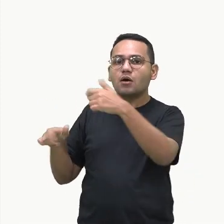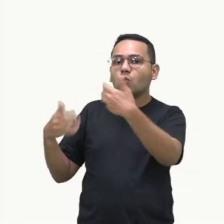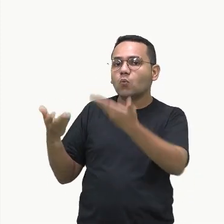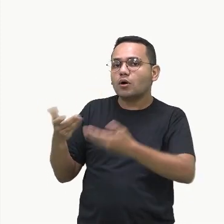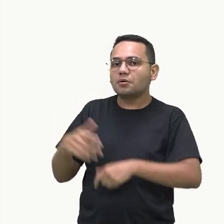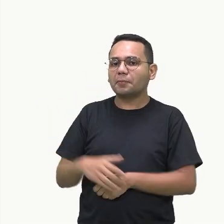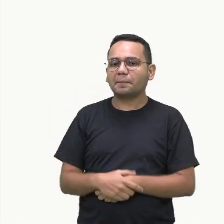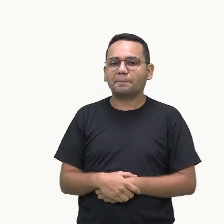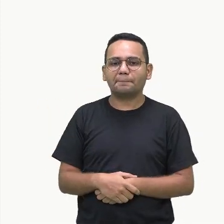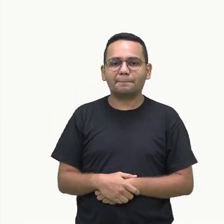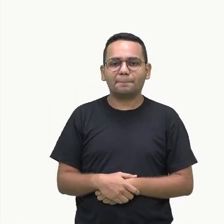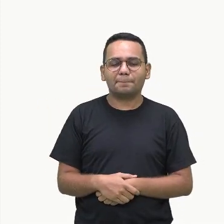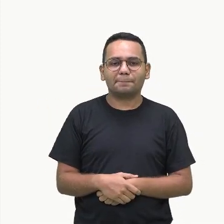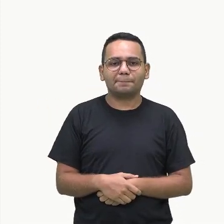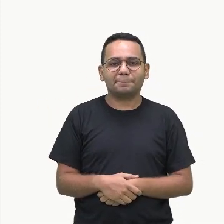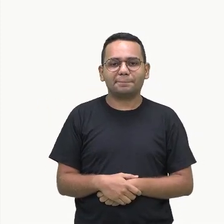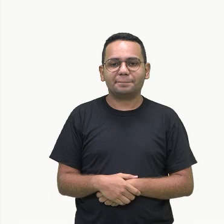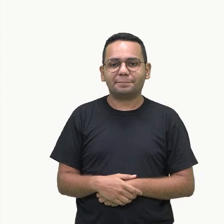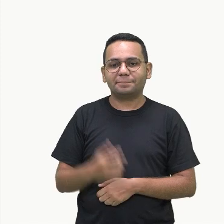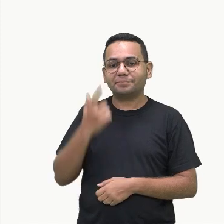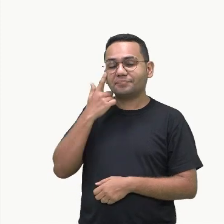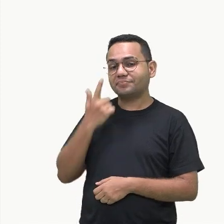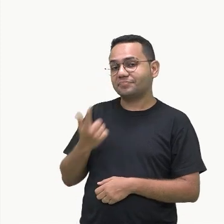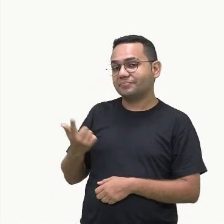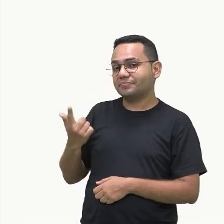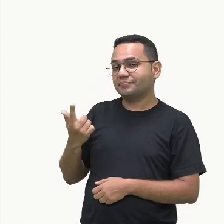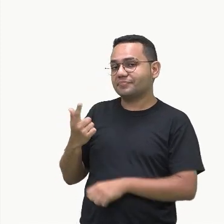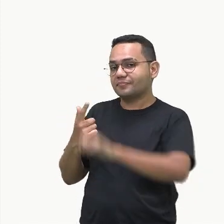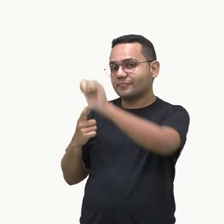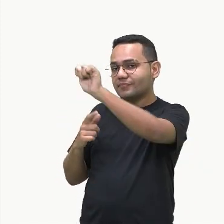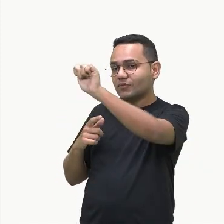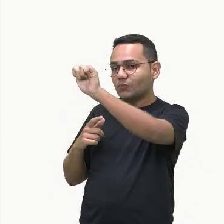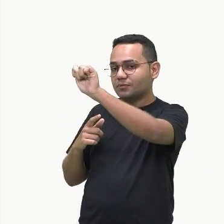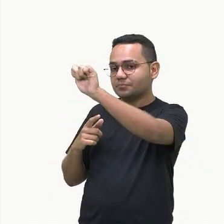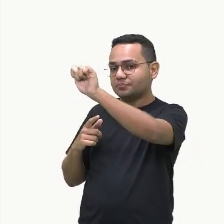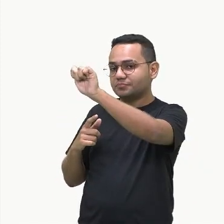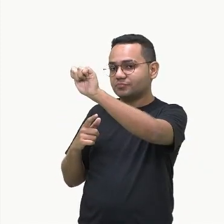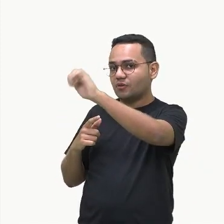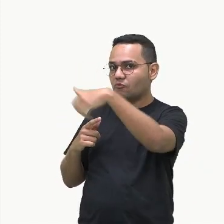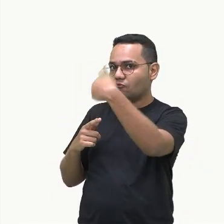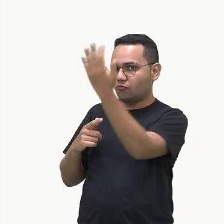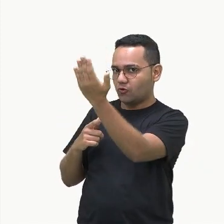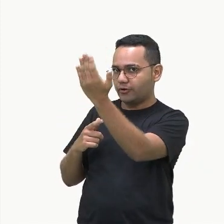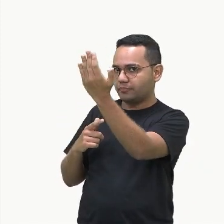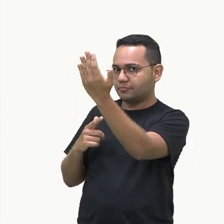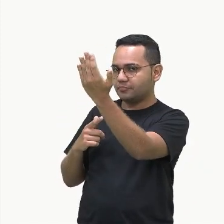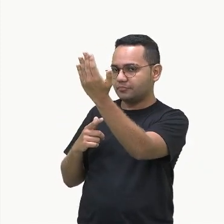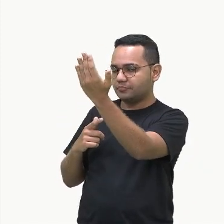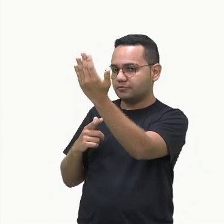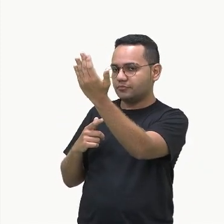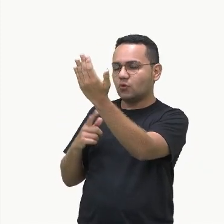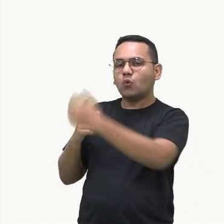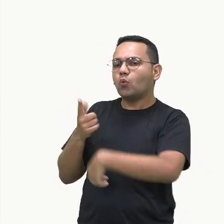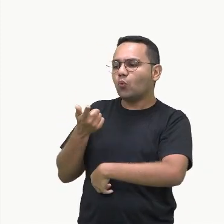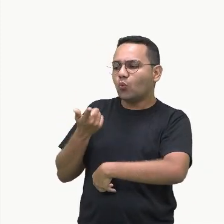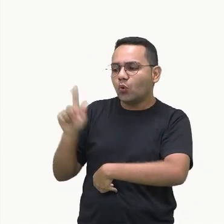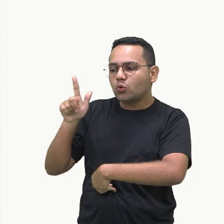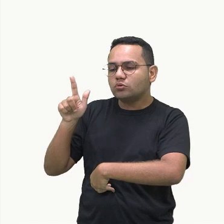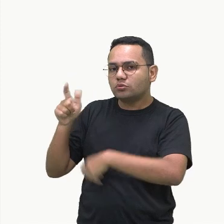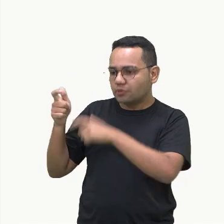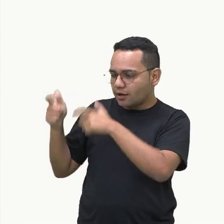Nós identificamos aqui o A, que está na região externa. Quem é que está do